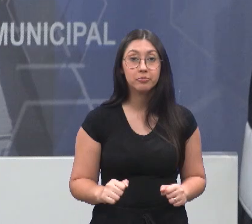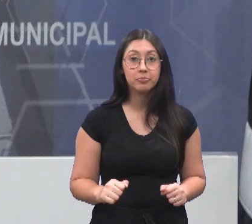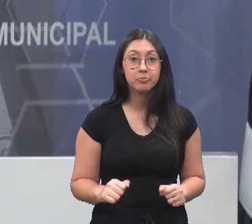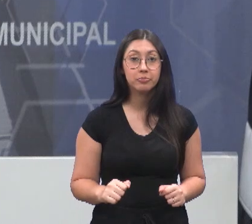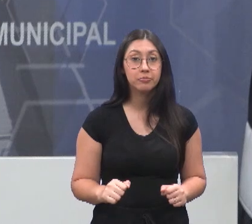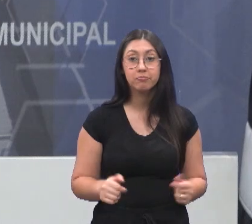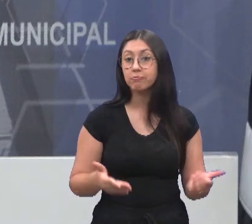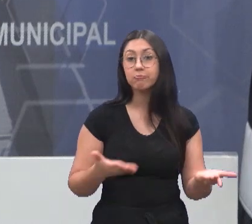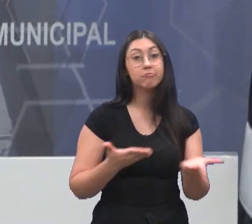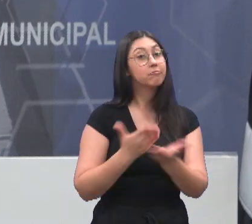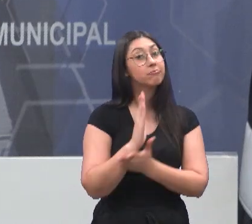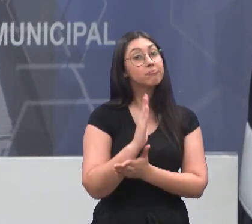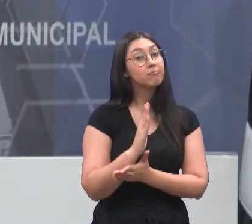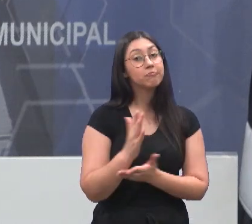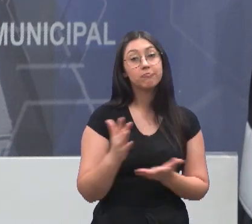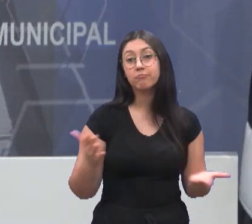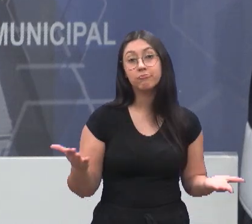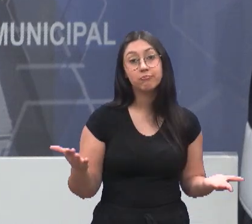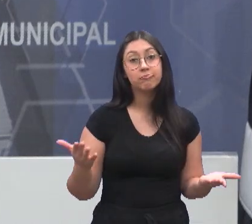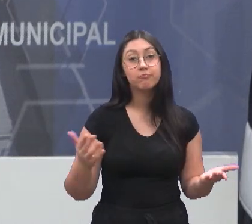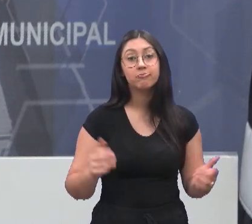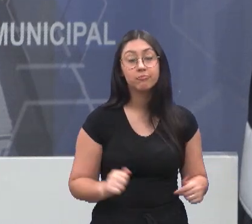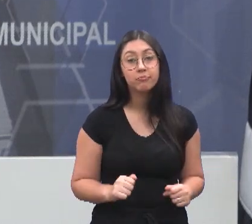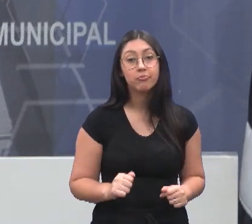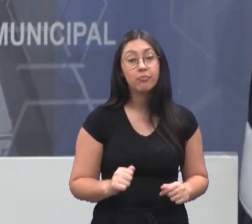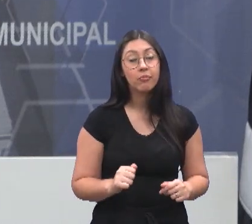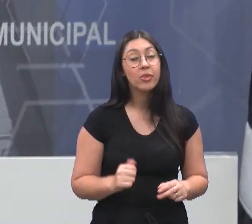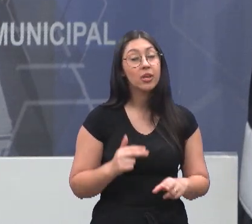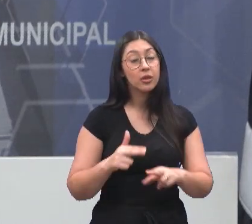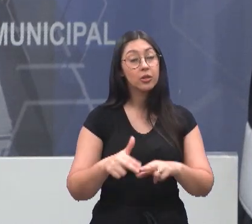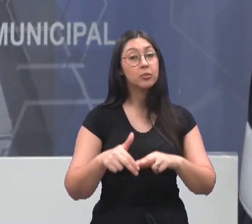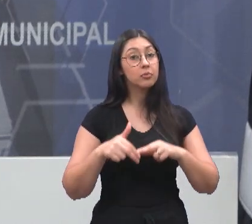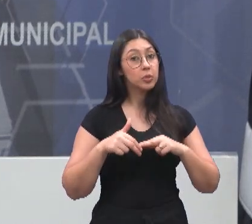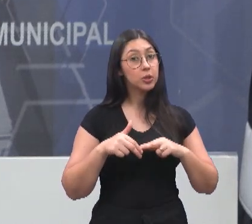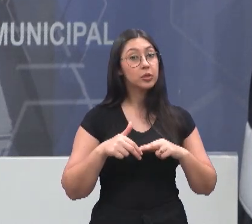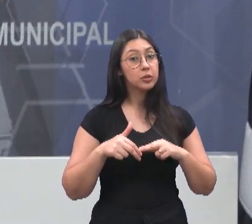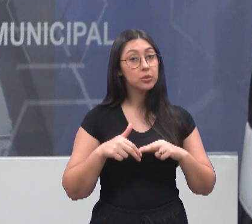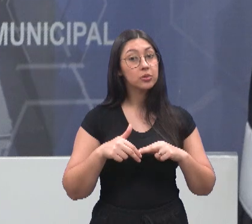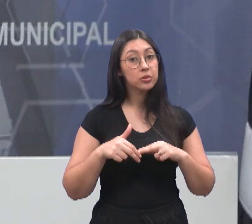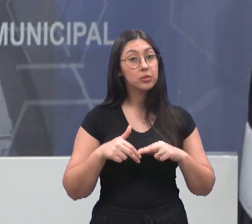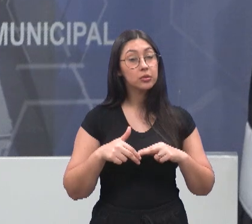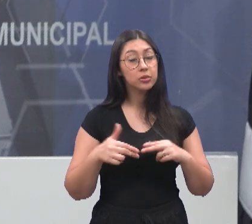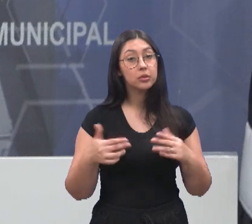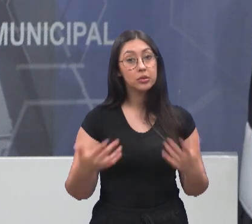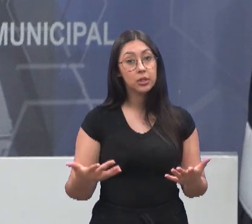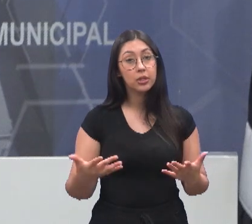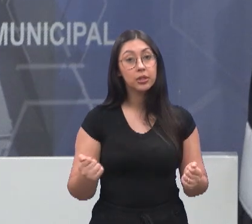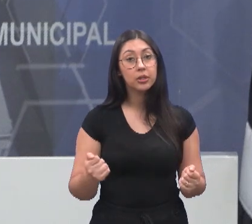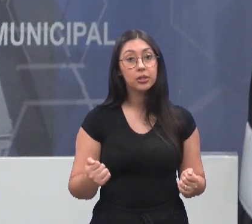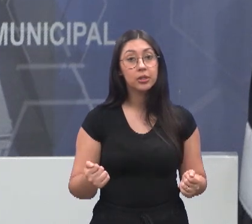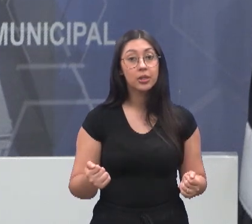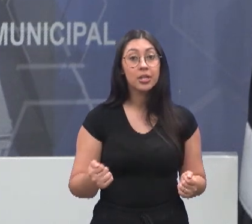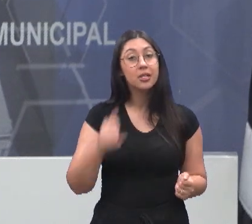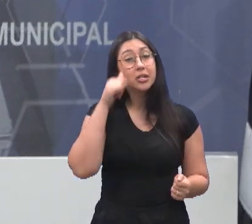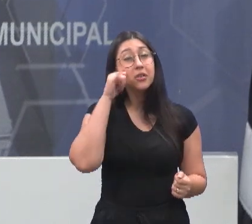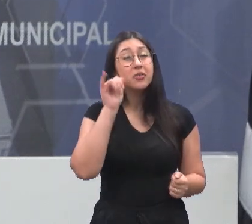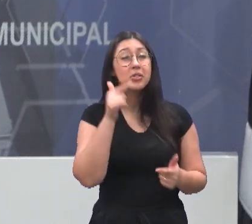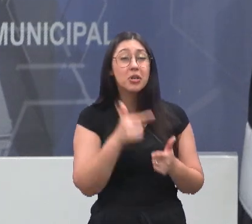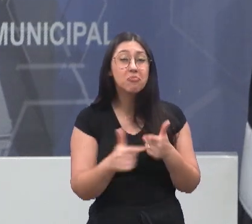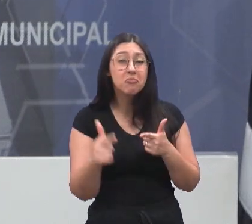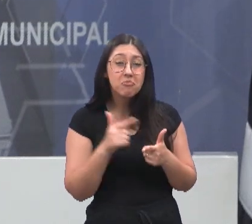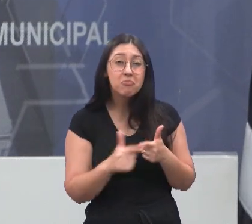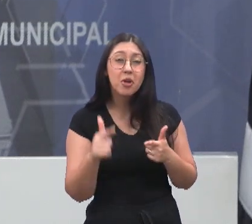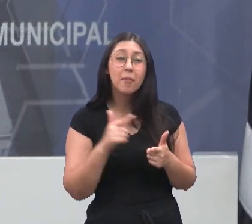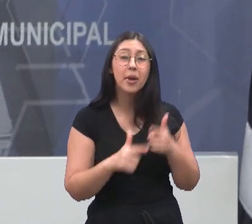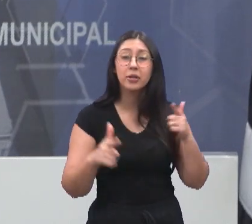passou aqui na casa, a tramitação dessa emenda. Então, por esse motivo, né, da gente não correr o risco de acontecer a